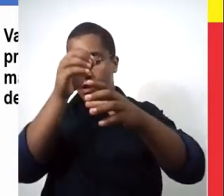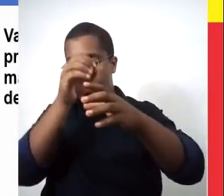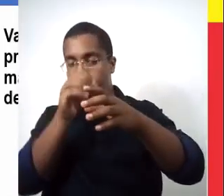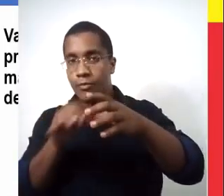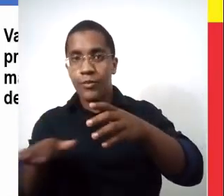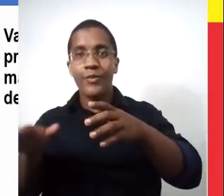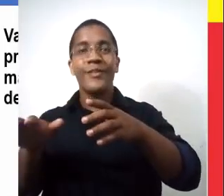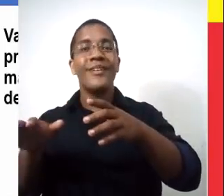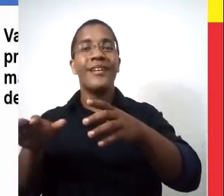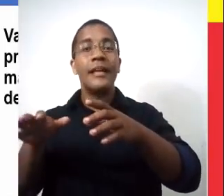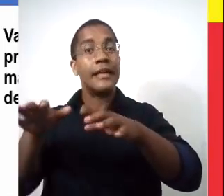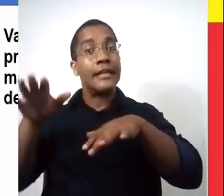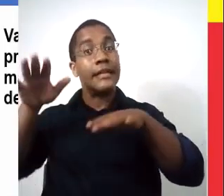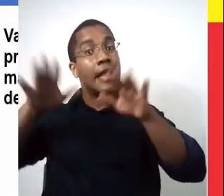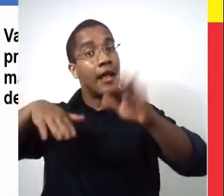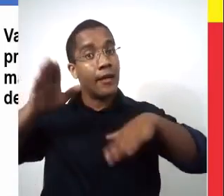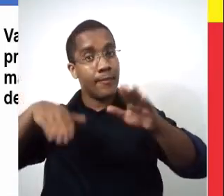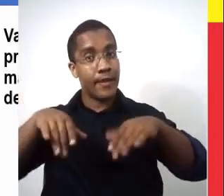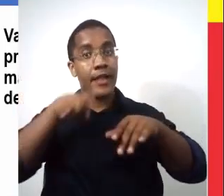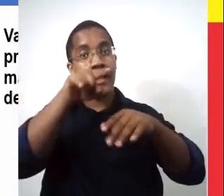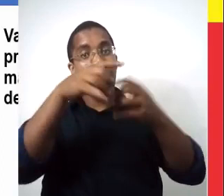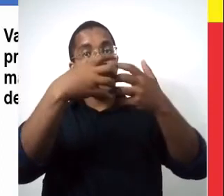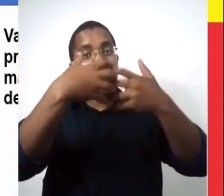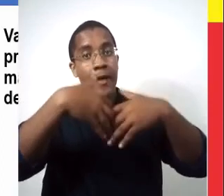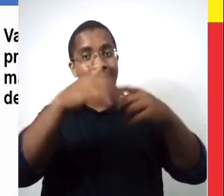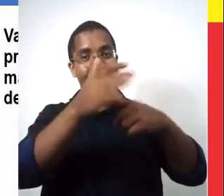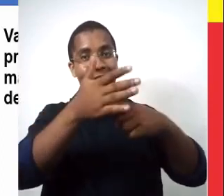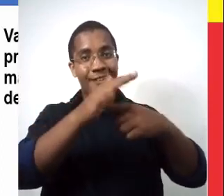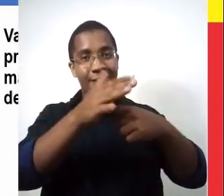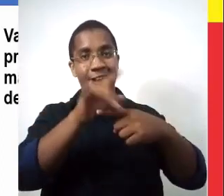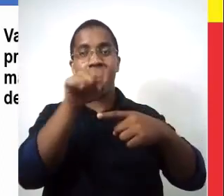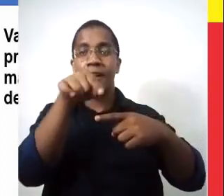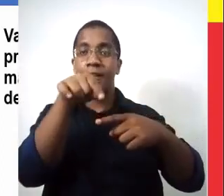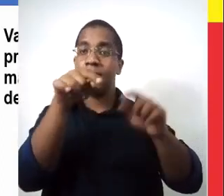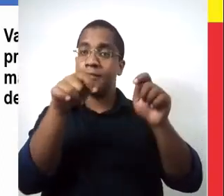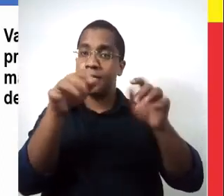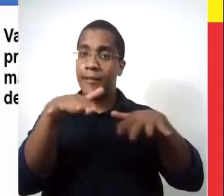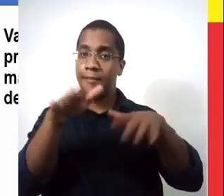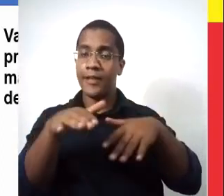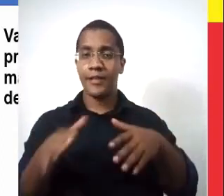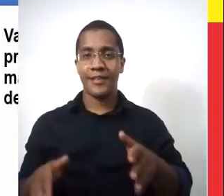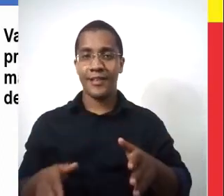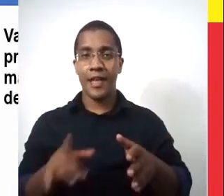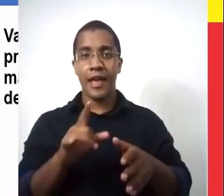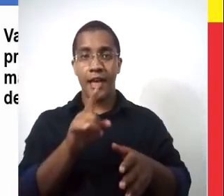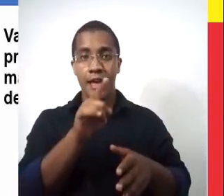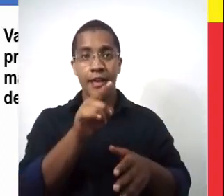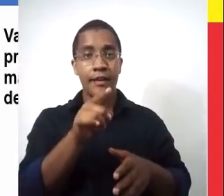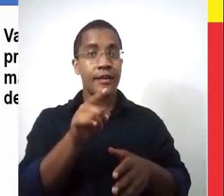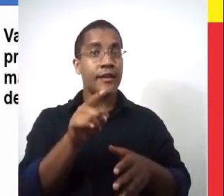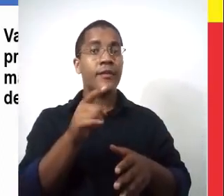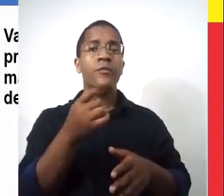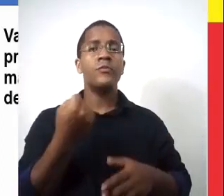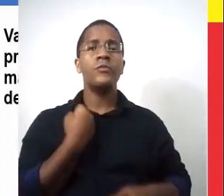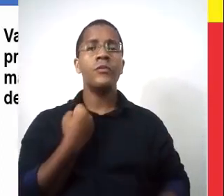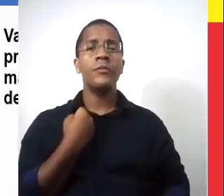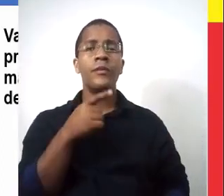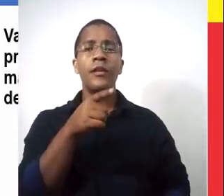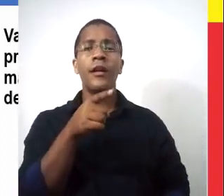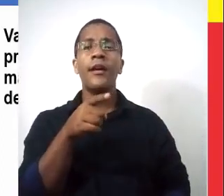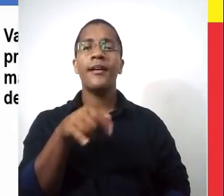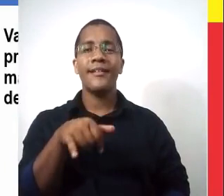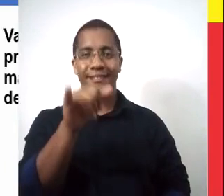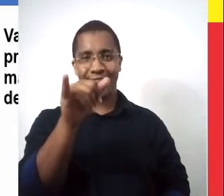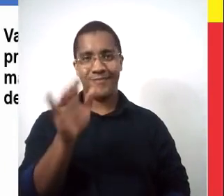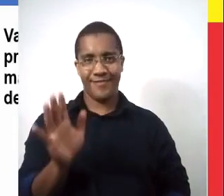que dependem do processamento da máquina. Então, os valores dependentes. E esse valor a gente atribui